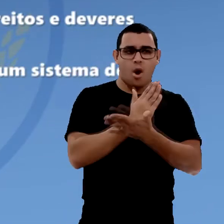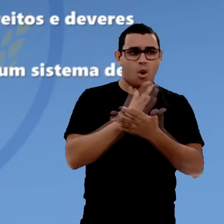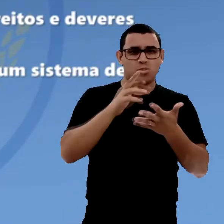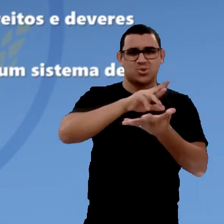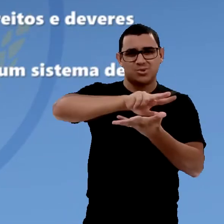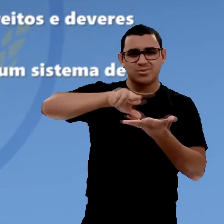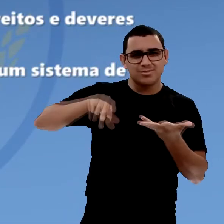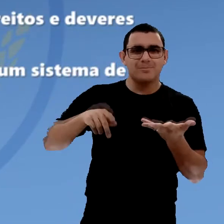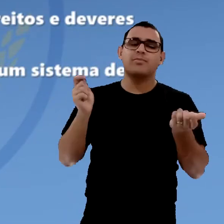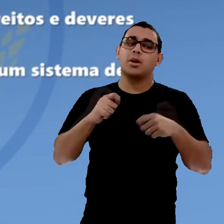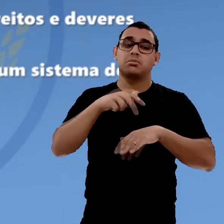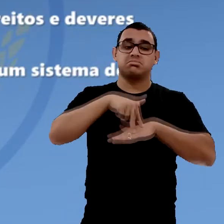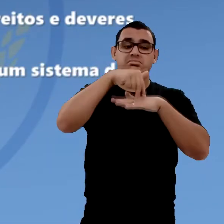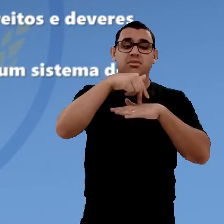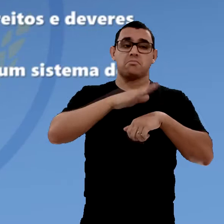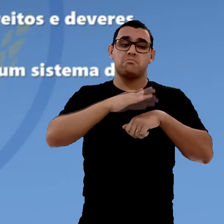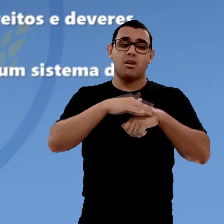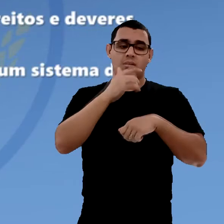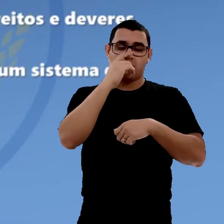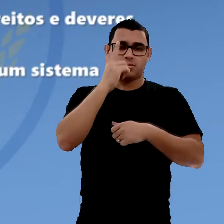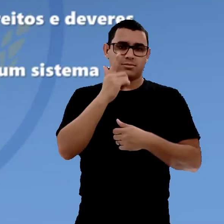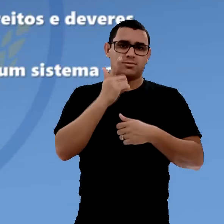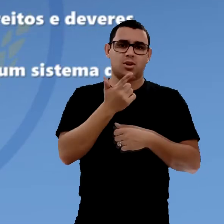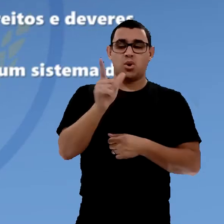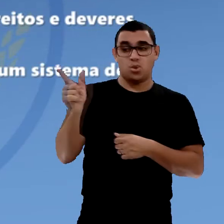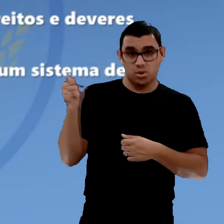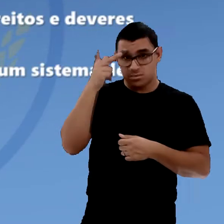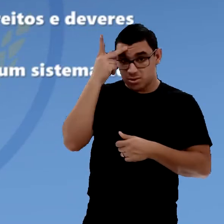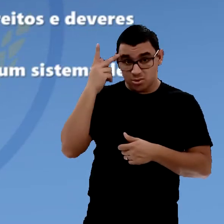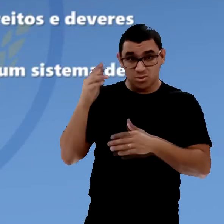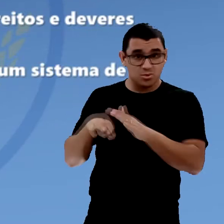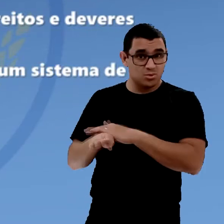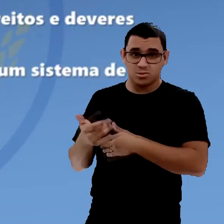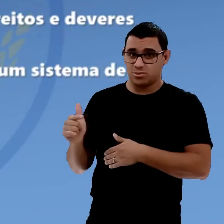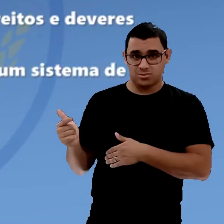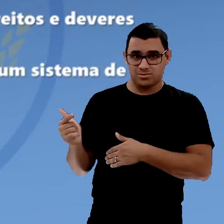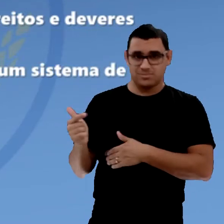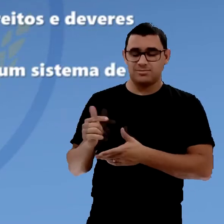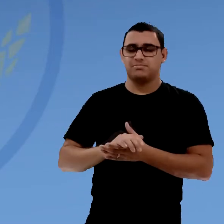alguns privilégios dentro daquela sociedade que pessoas comuns, ditas comuns, não têm.